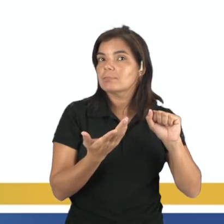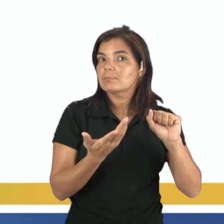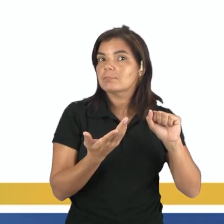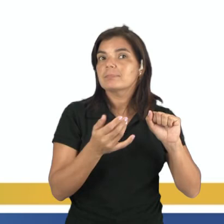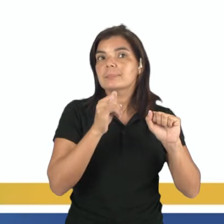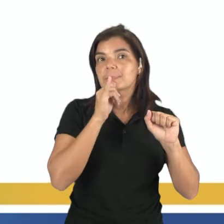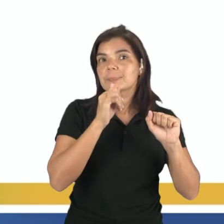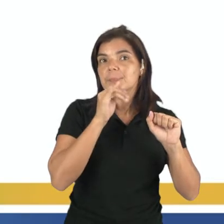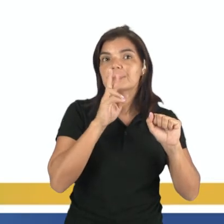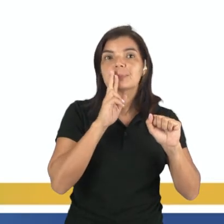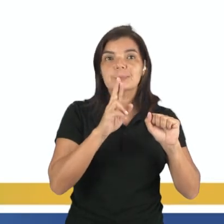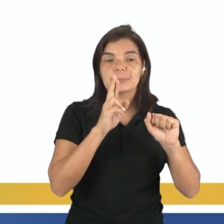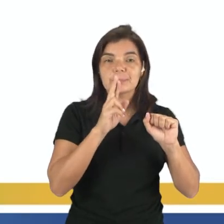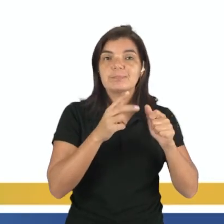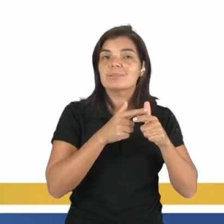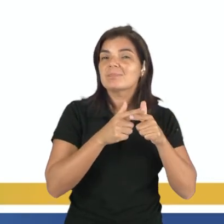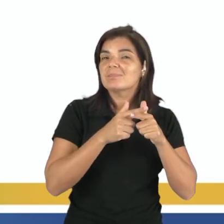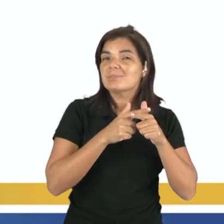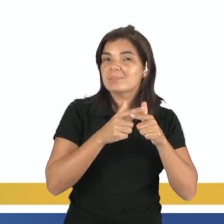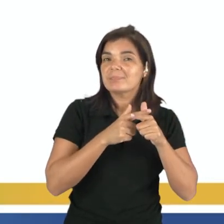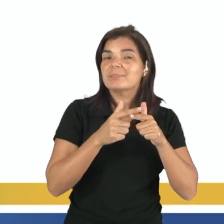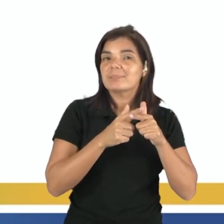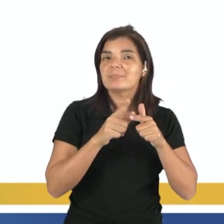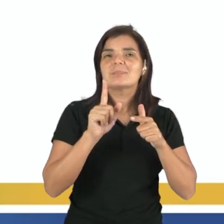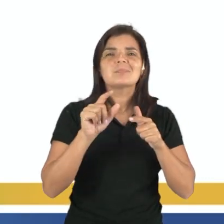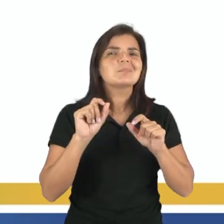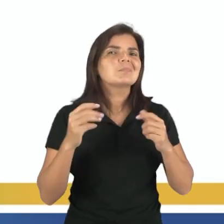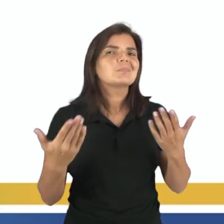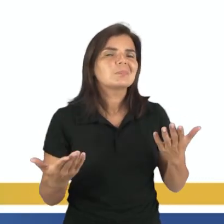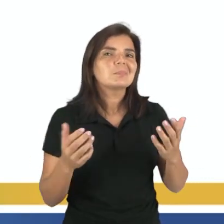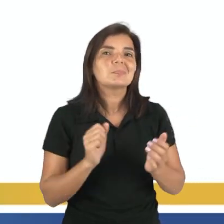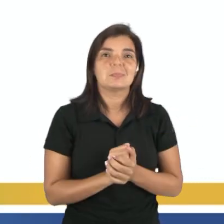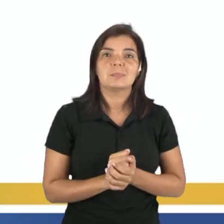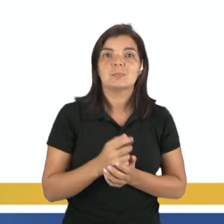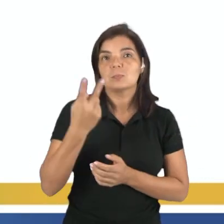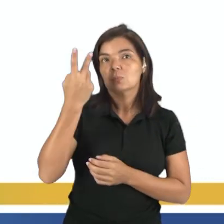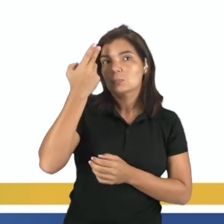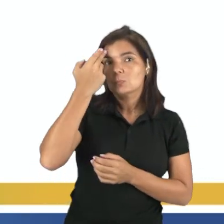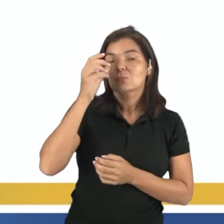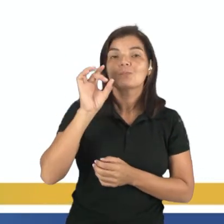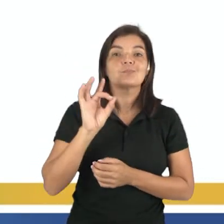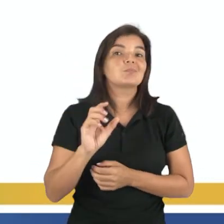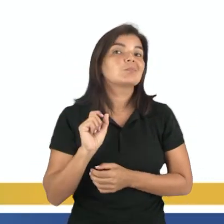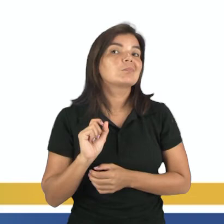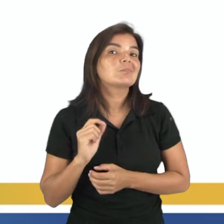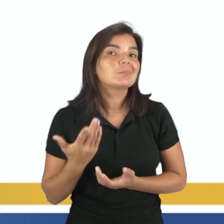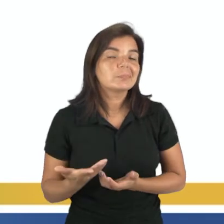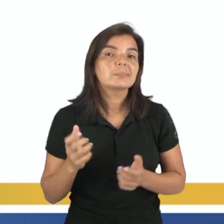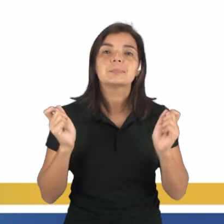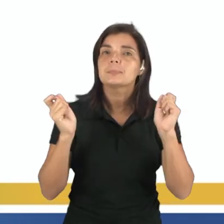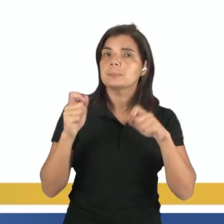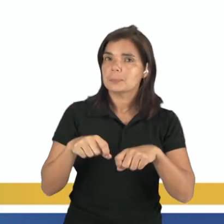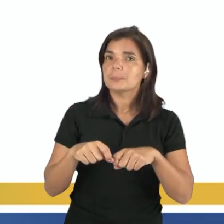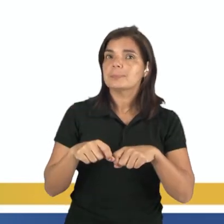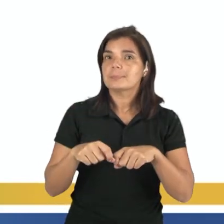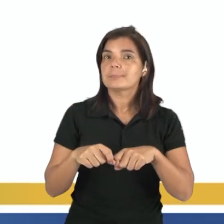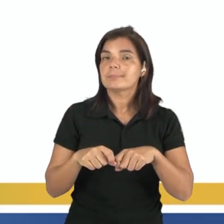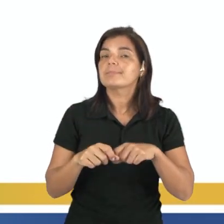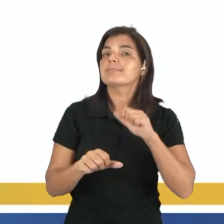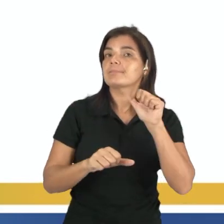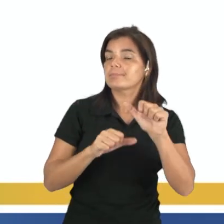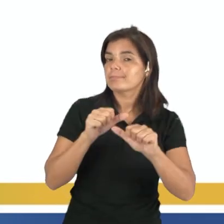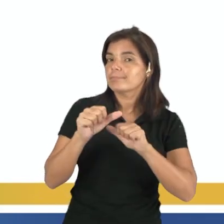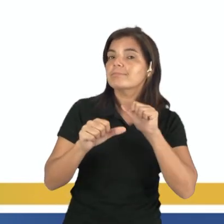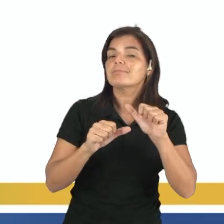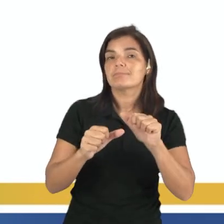Nesse caso, ele é um problema que é causado naturalmente, só que pode ser intensificado